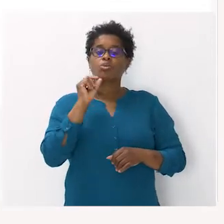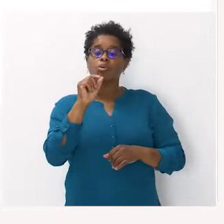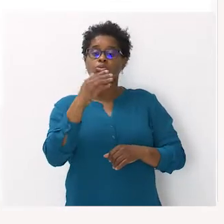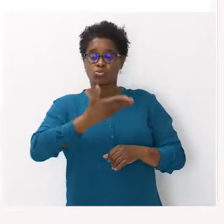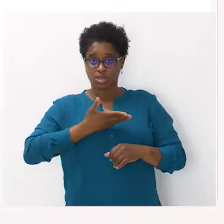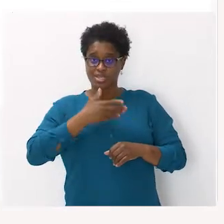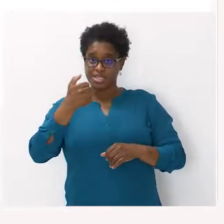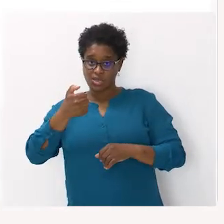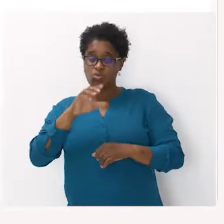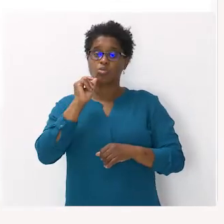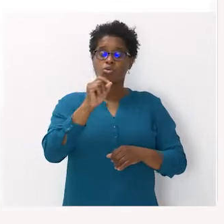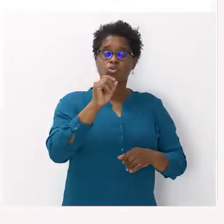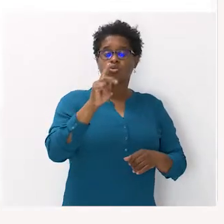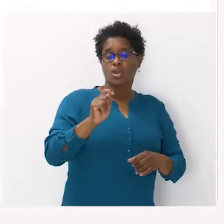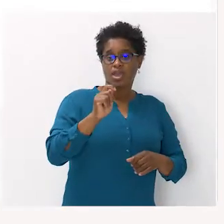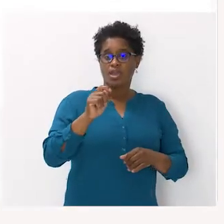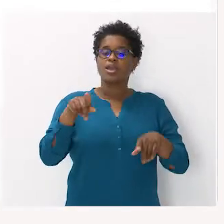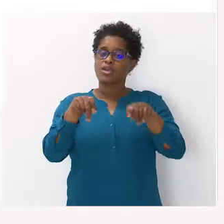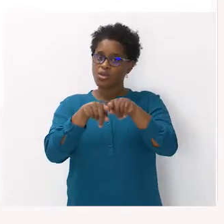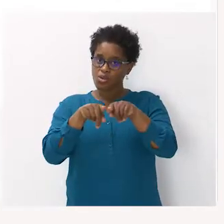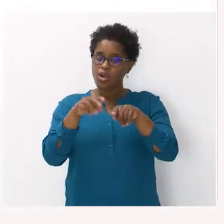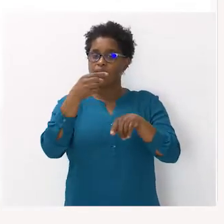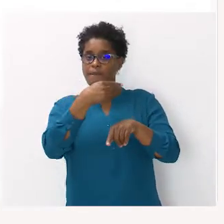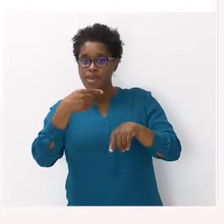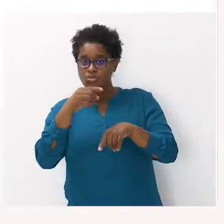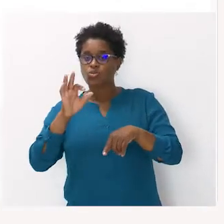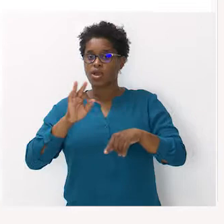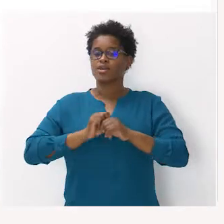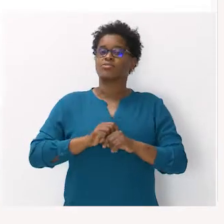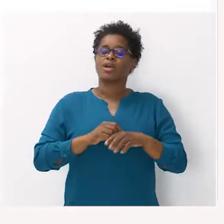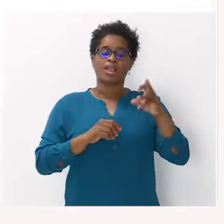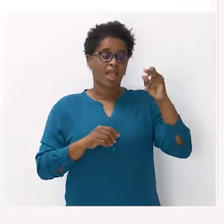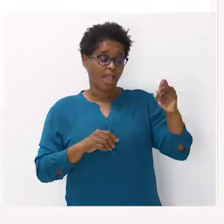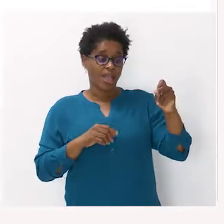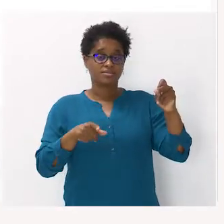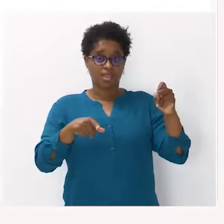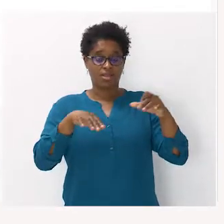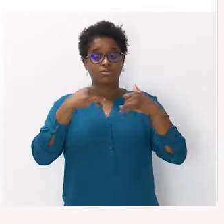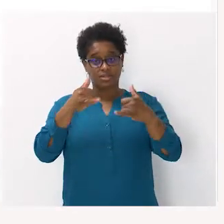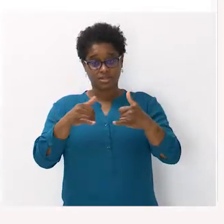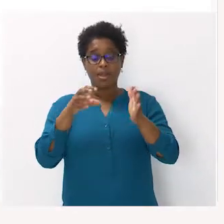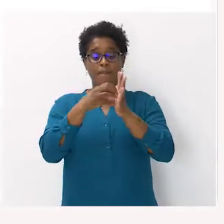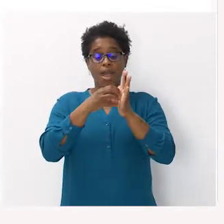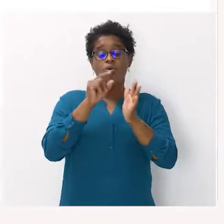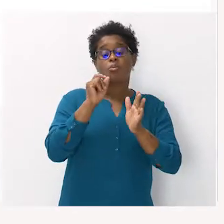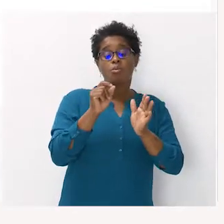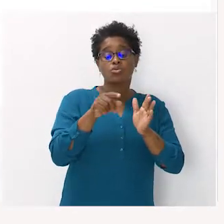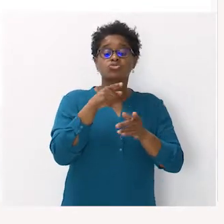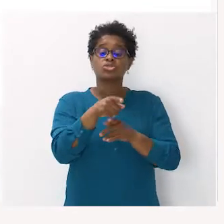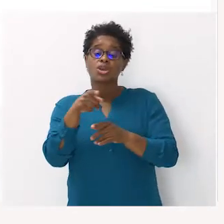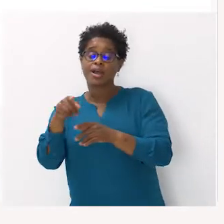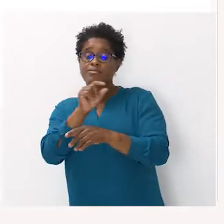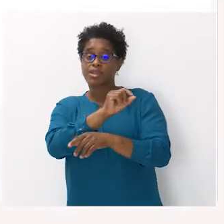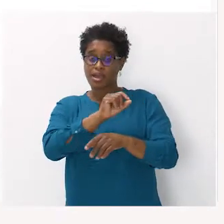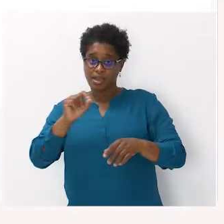ponto D, 5 e o ponto E igual a menos 4. A linha A diz o seguinte, marca os pontos